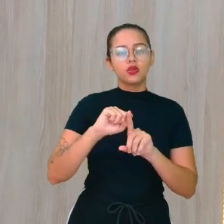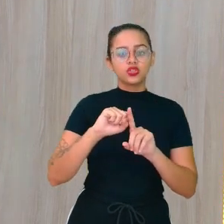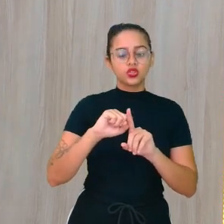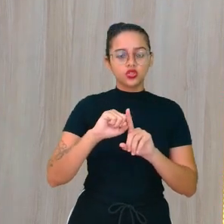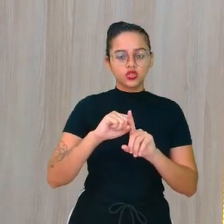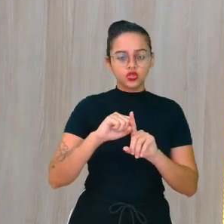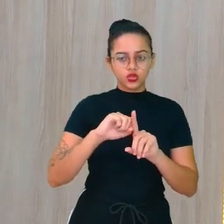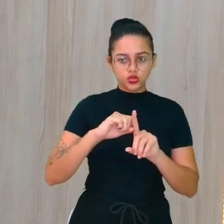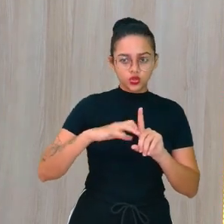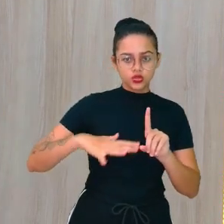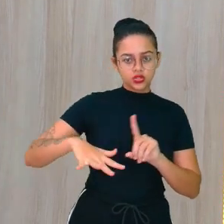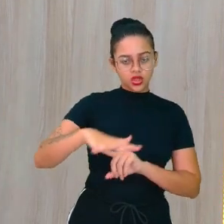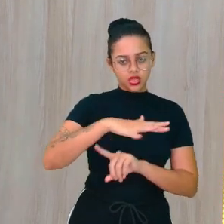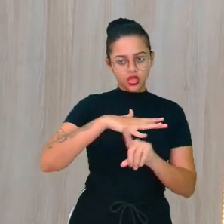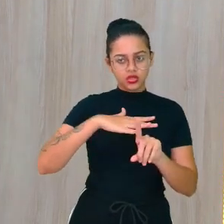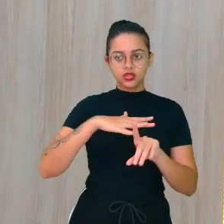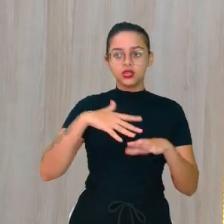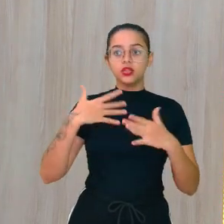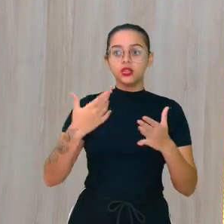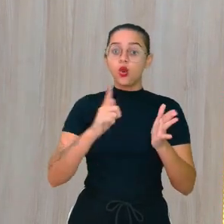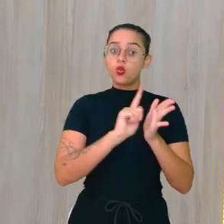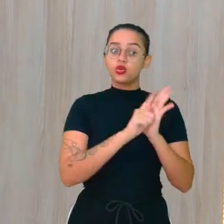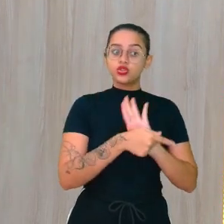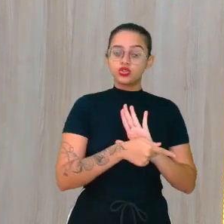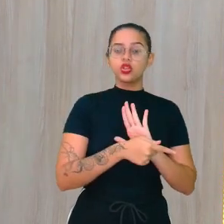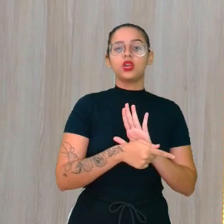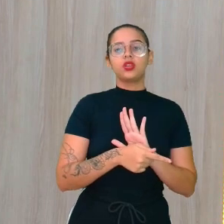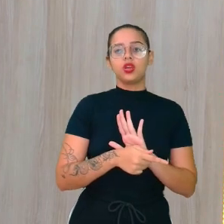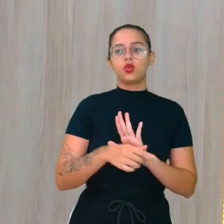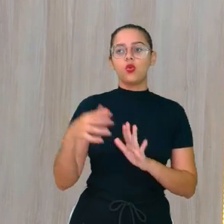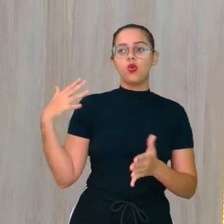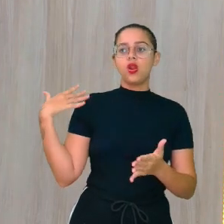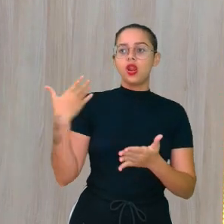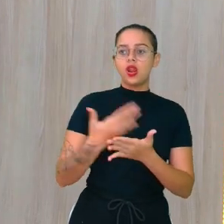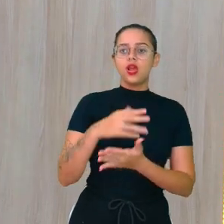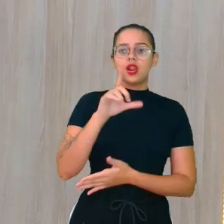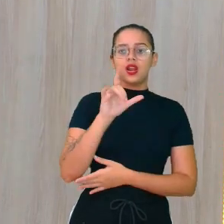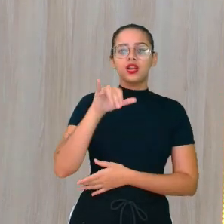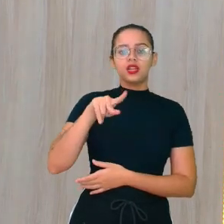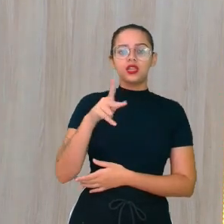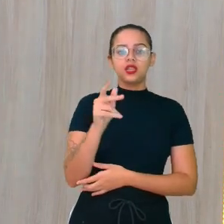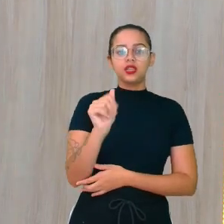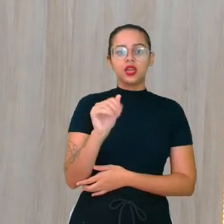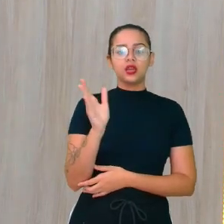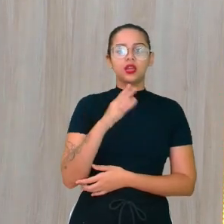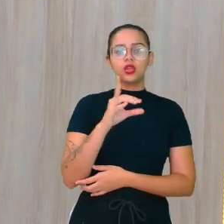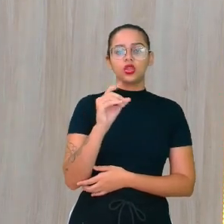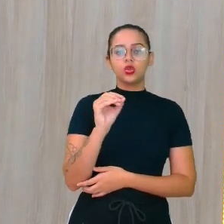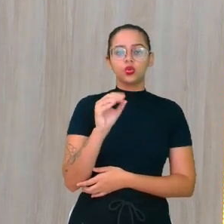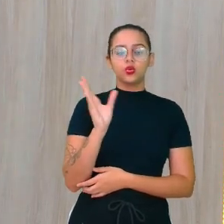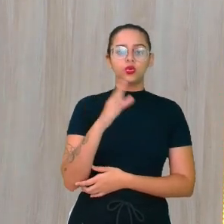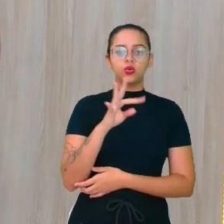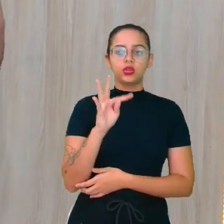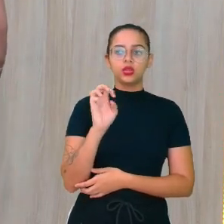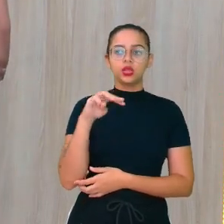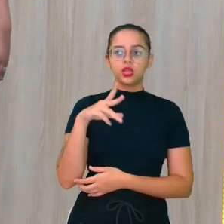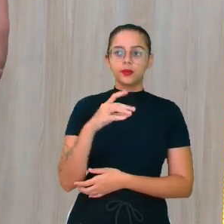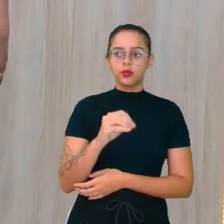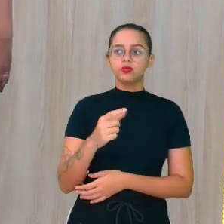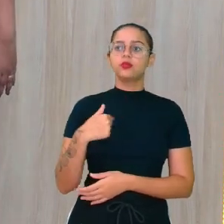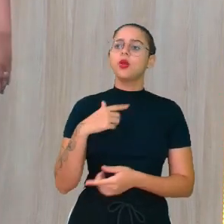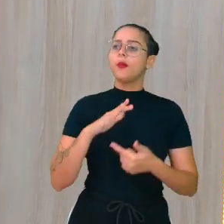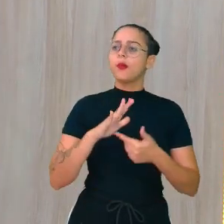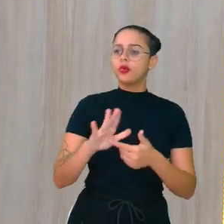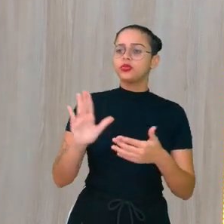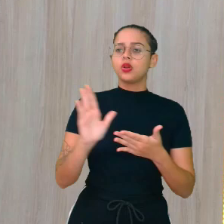Então, o gênero linha do tempo ela é muito importante. E aí eu mostrei para vocês aqui na tela algumas formas. A gente fica